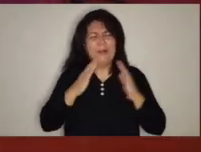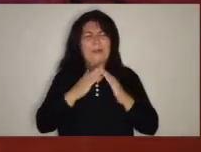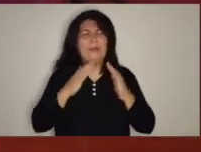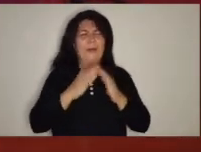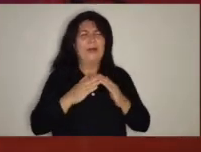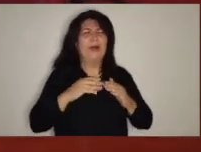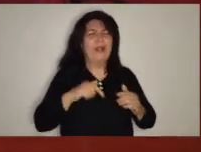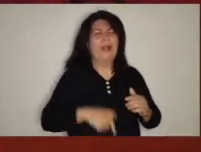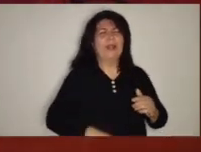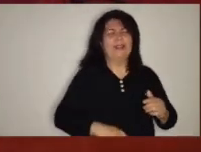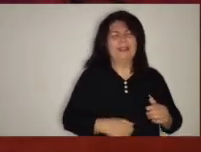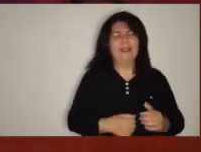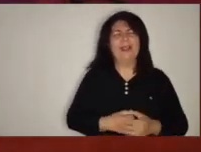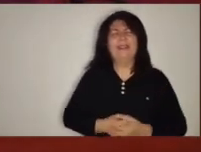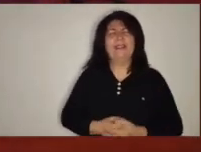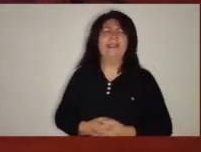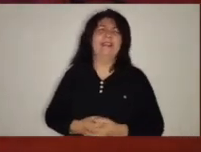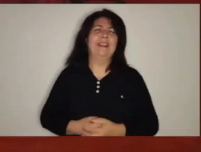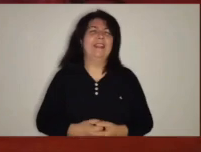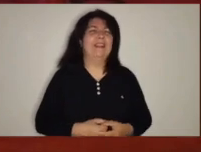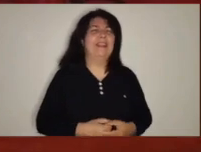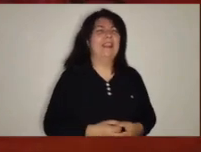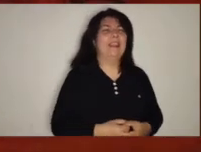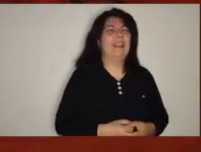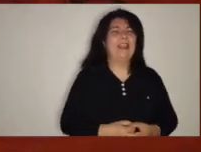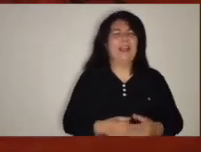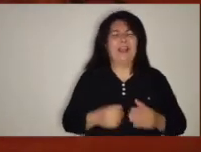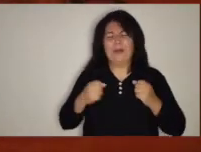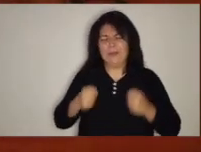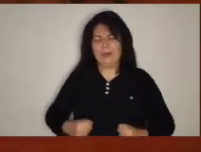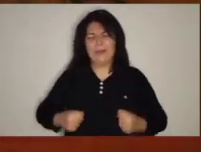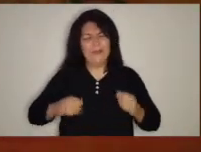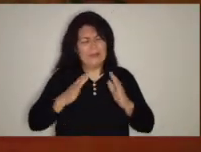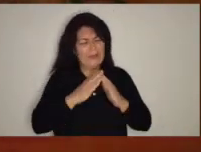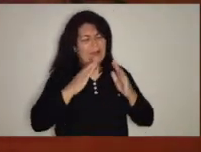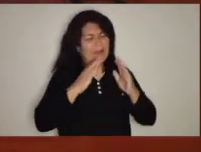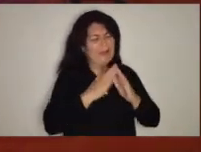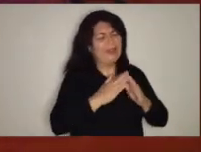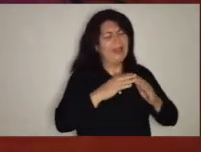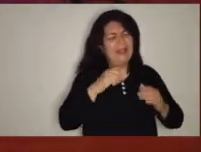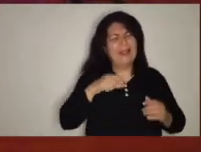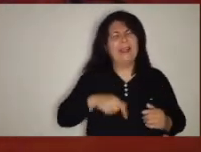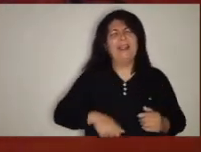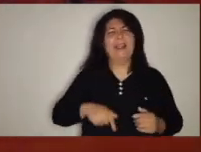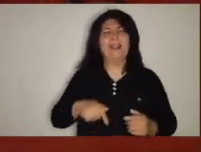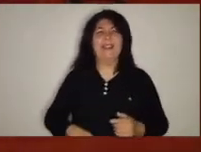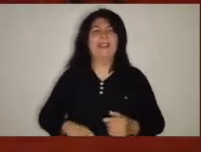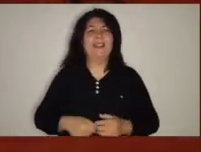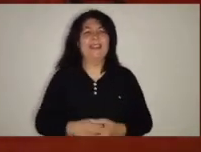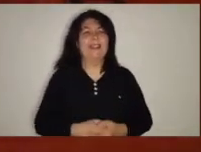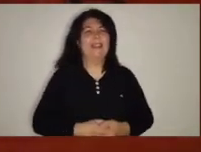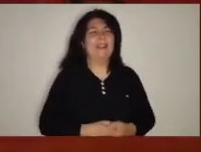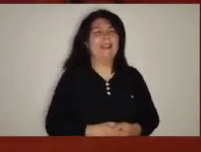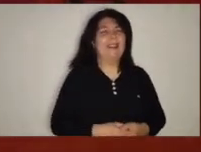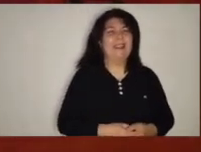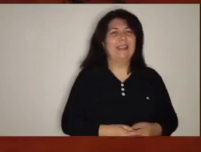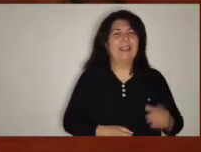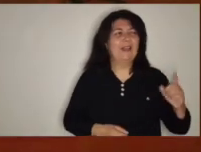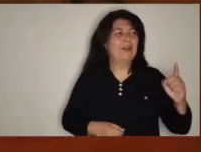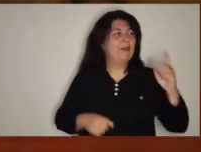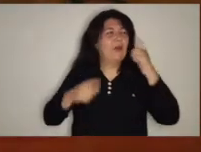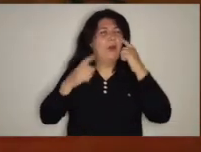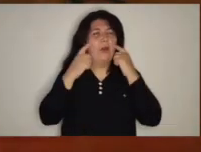casa, pode morar aqui, pode morar.